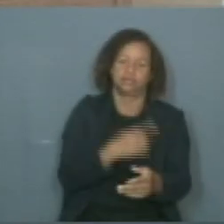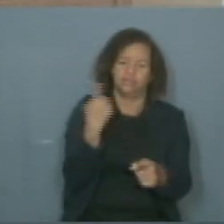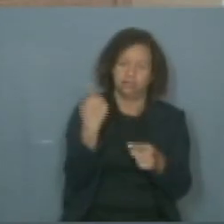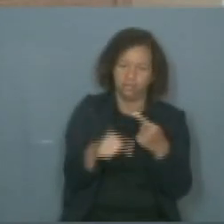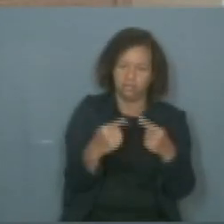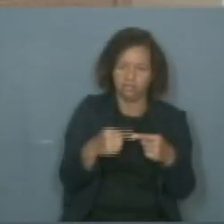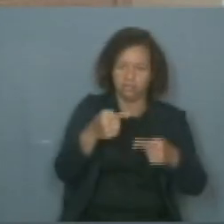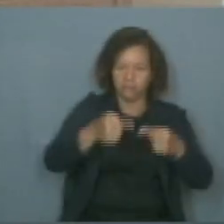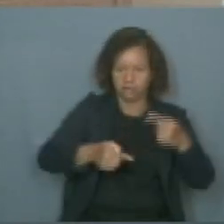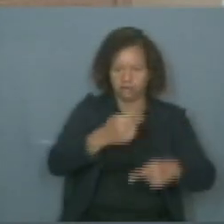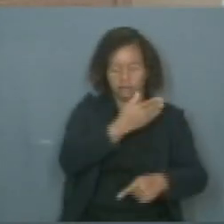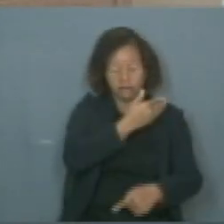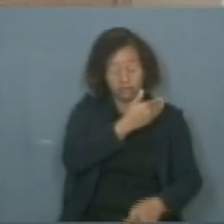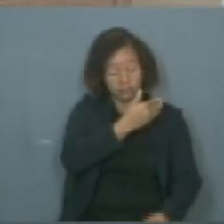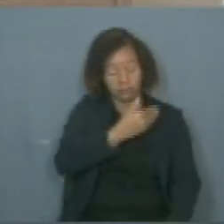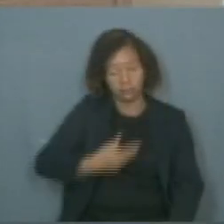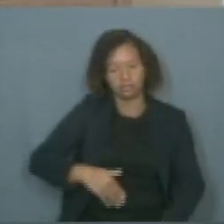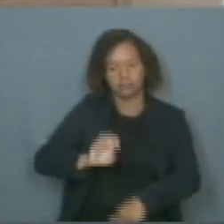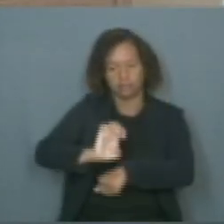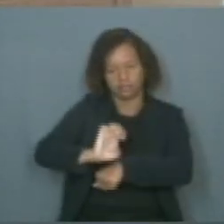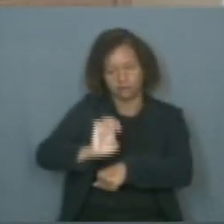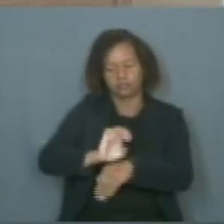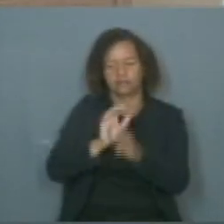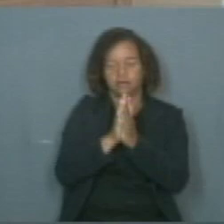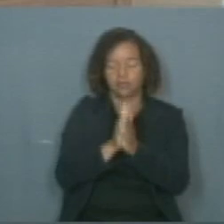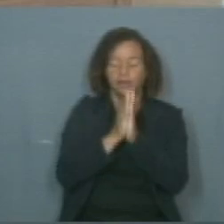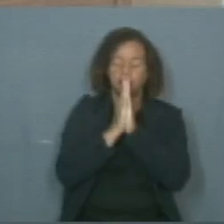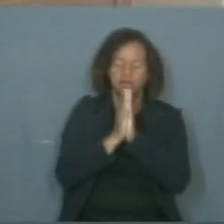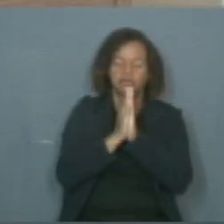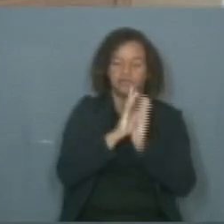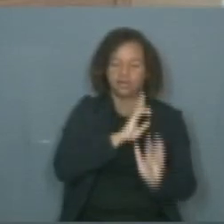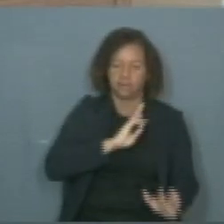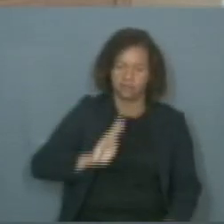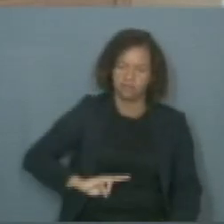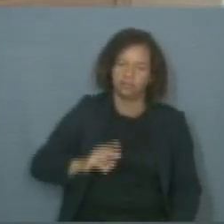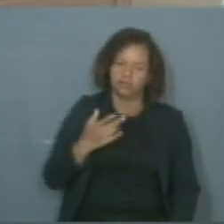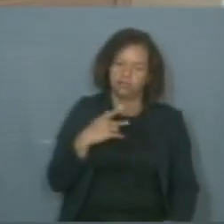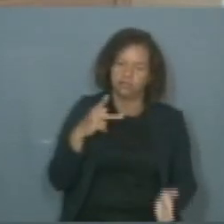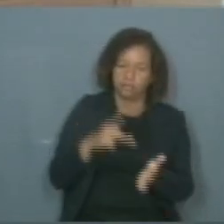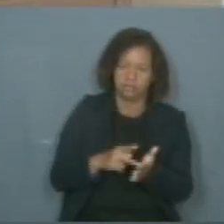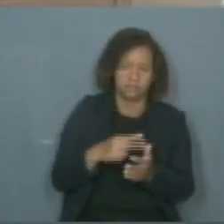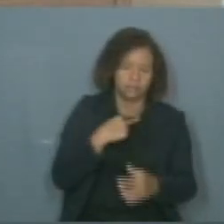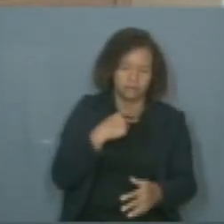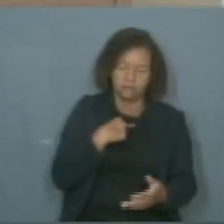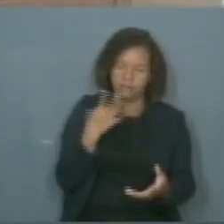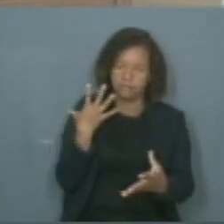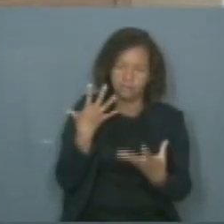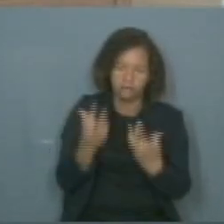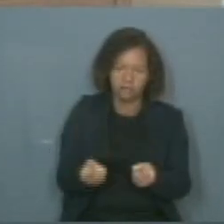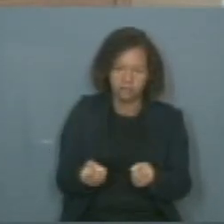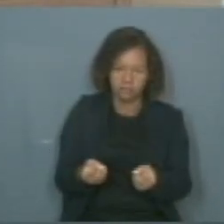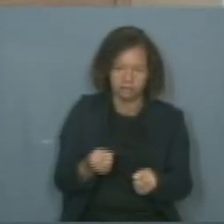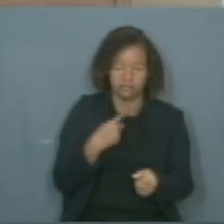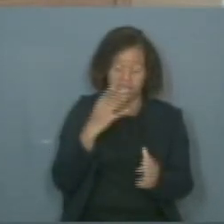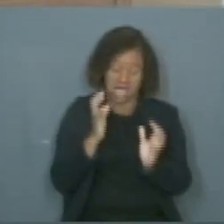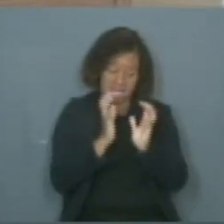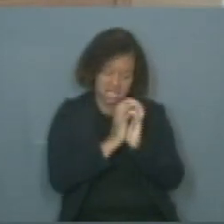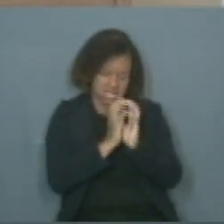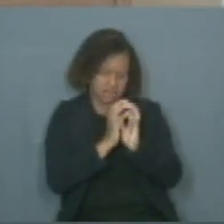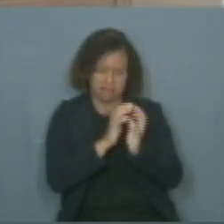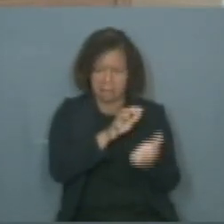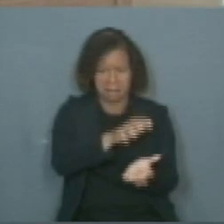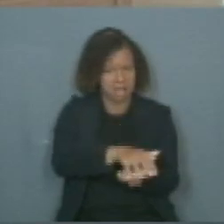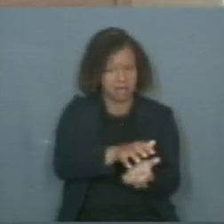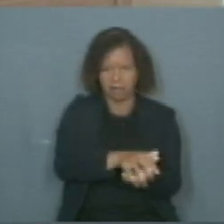de política pública no Estado. Então, vereador, eu acho que, diante desses fatos, a gente não pode permitir que nem Recife,